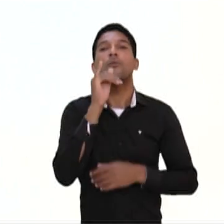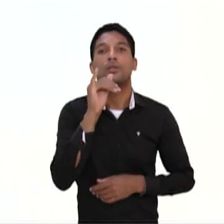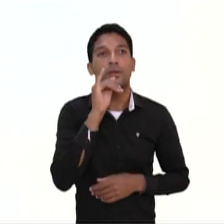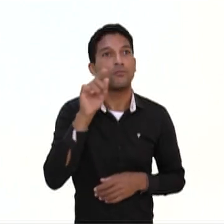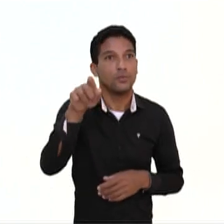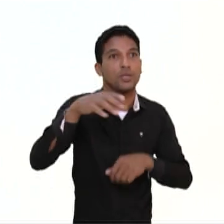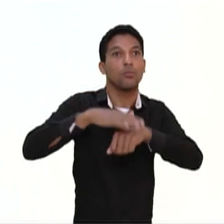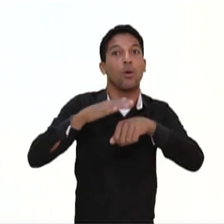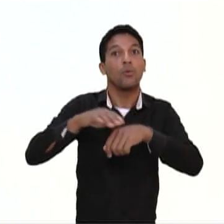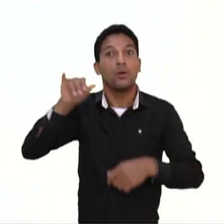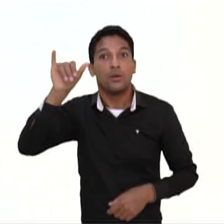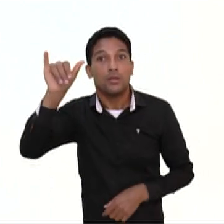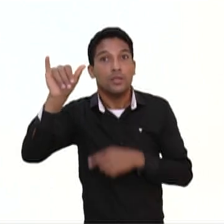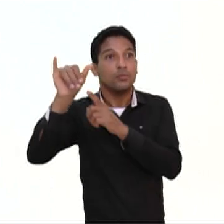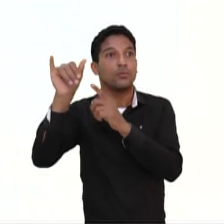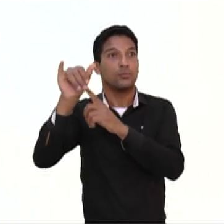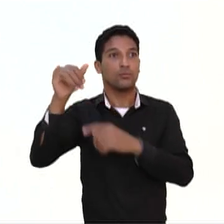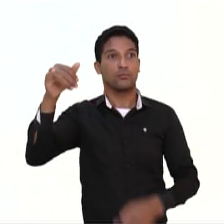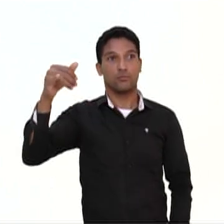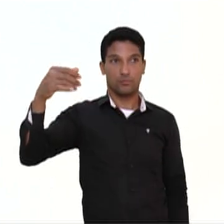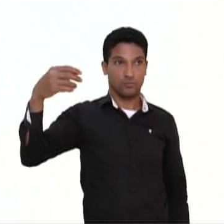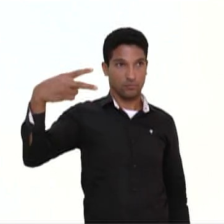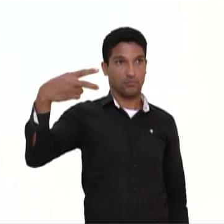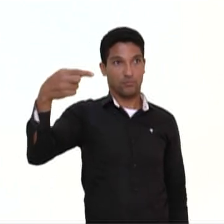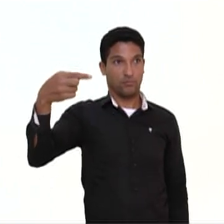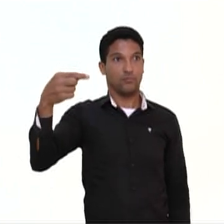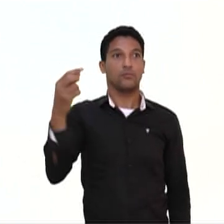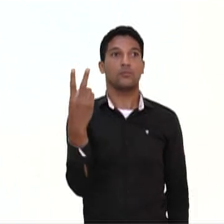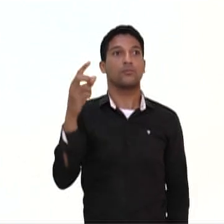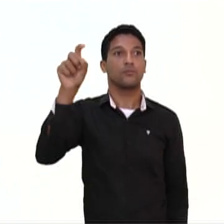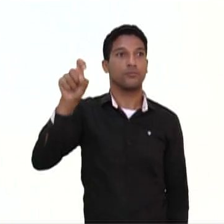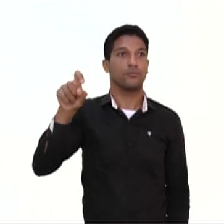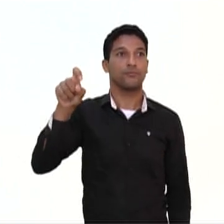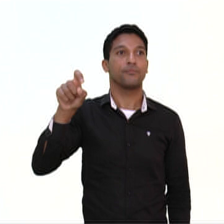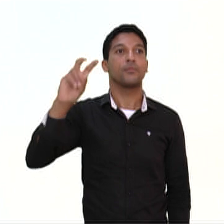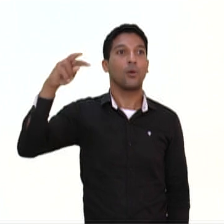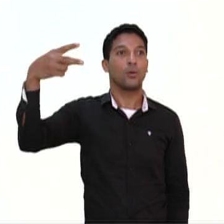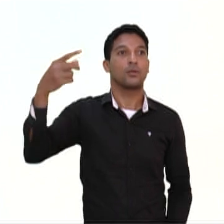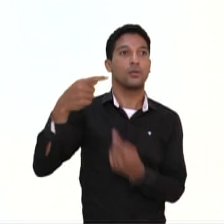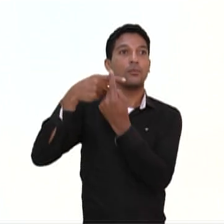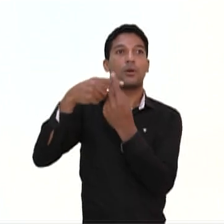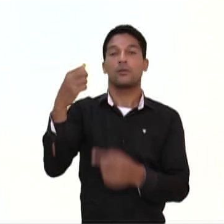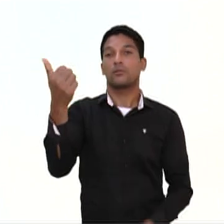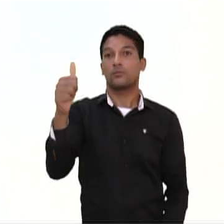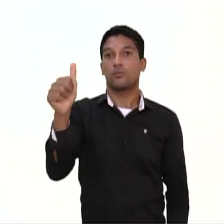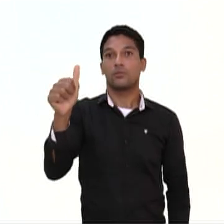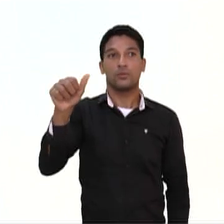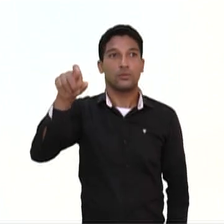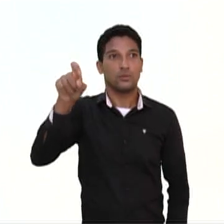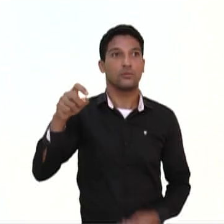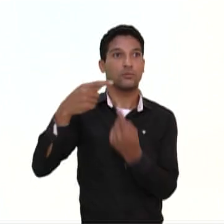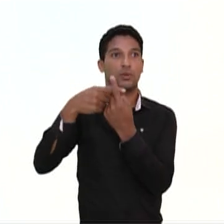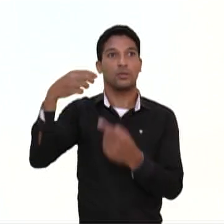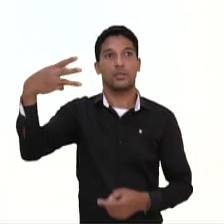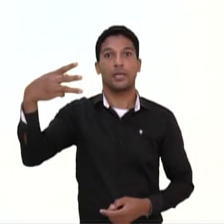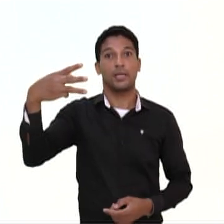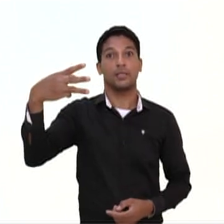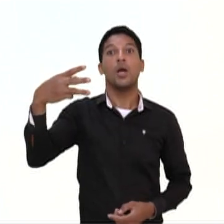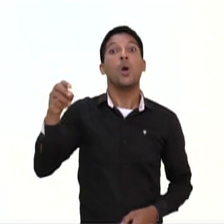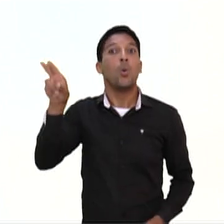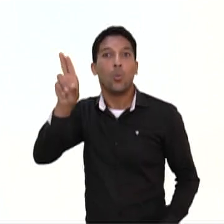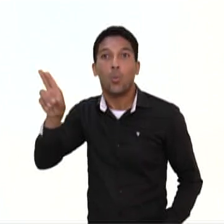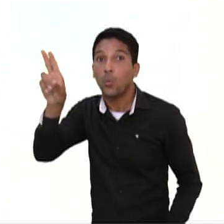quadrática y igual a menos 2x ao quadrado mais 11x mais 3 para x